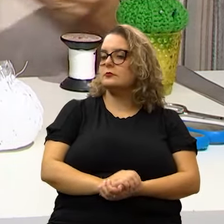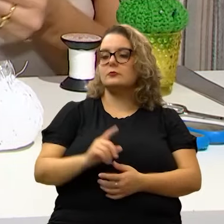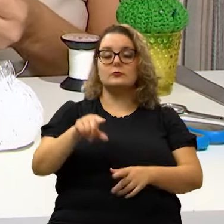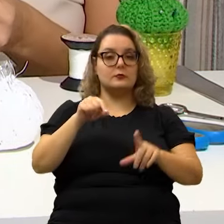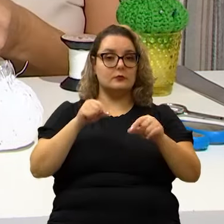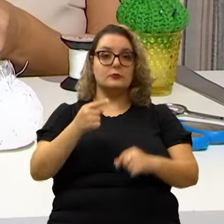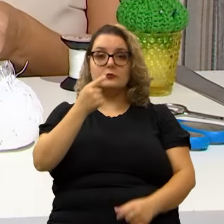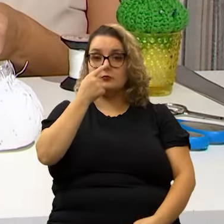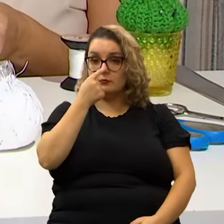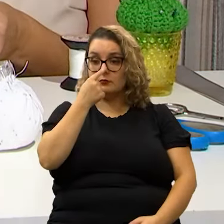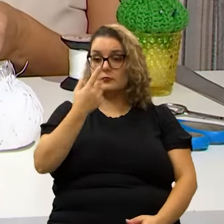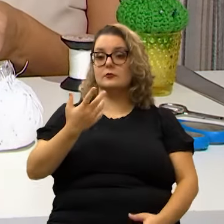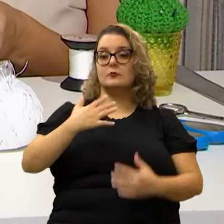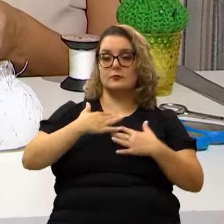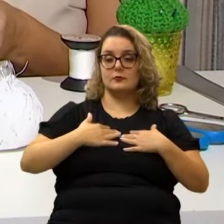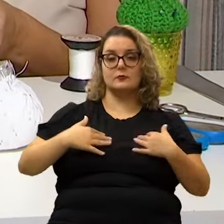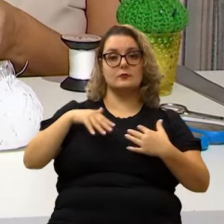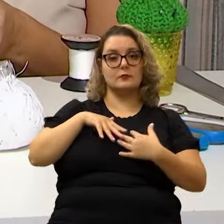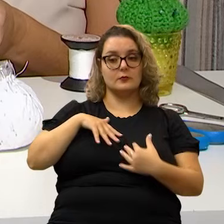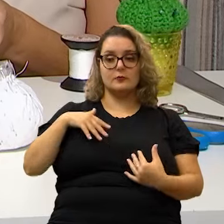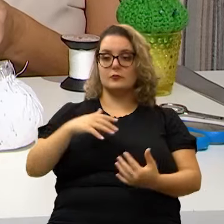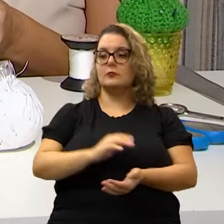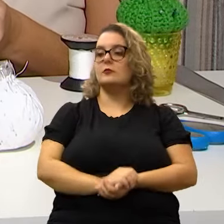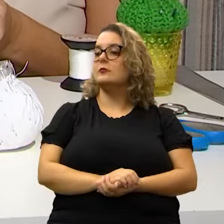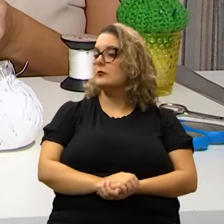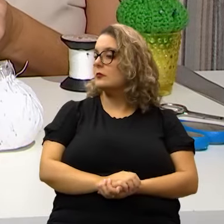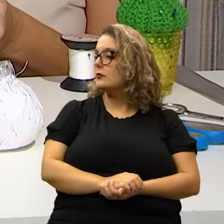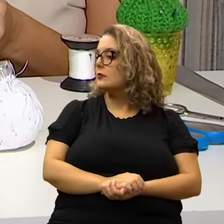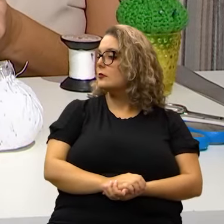cor do narizinho, dos tecidos.